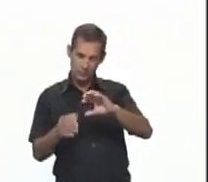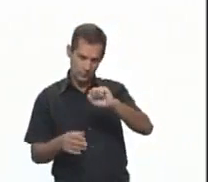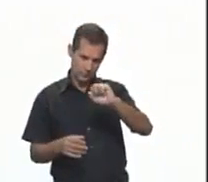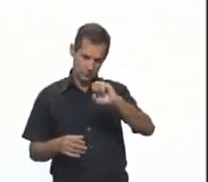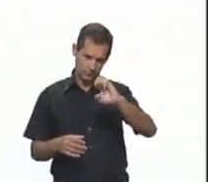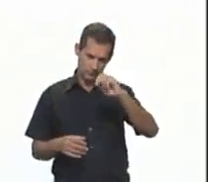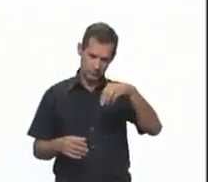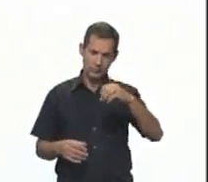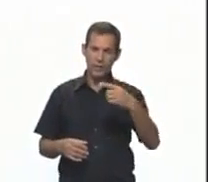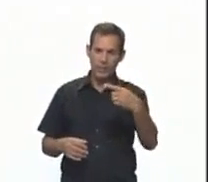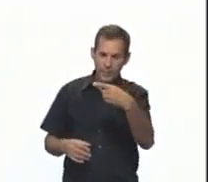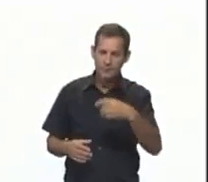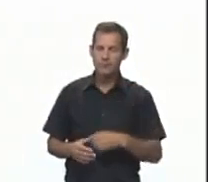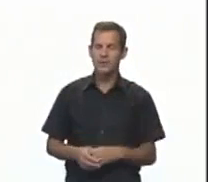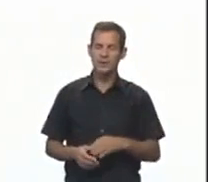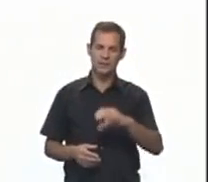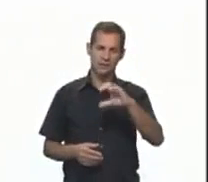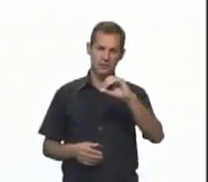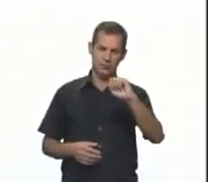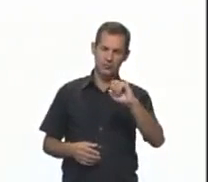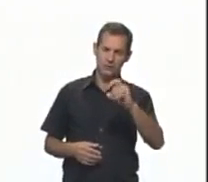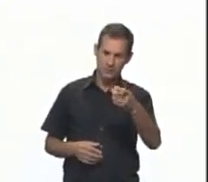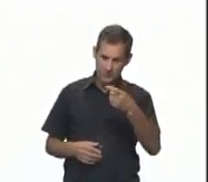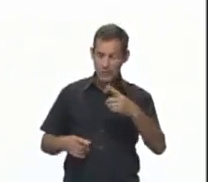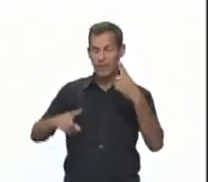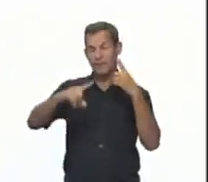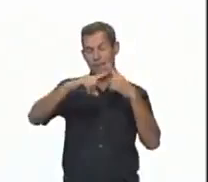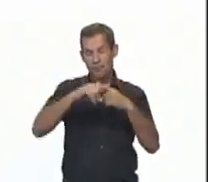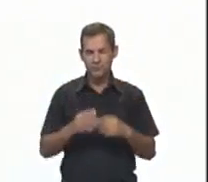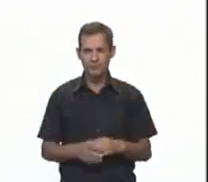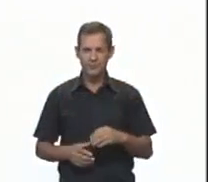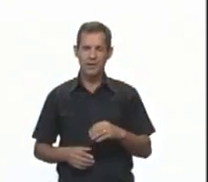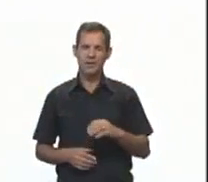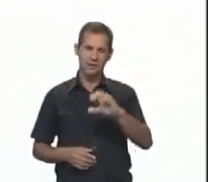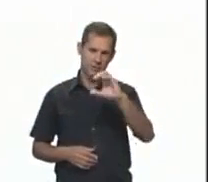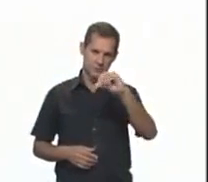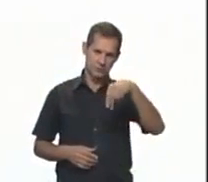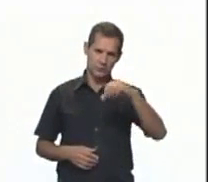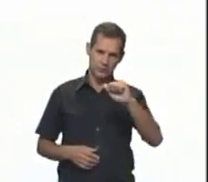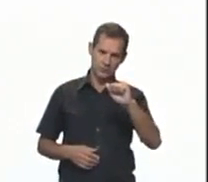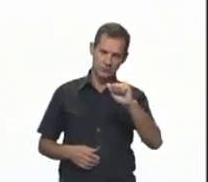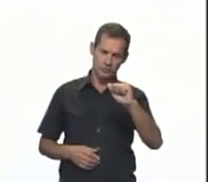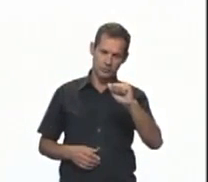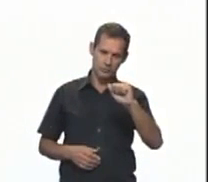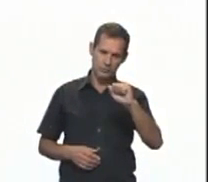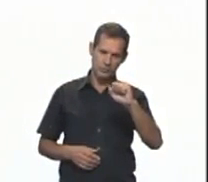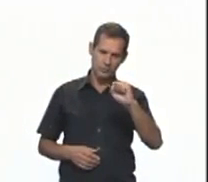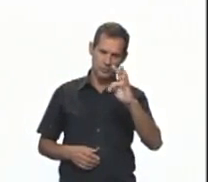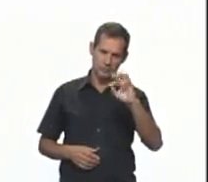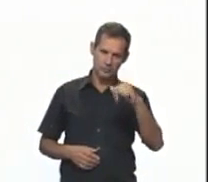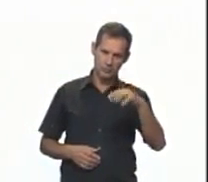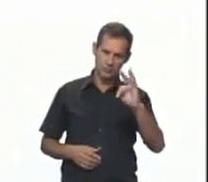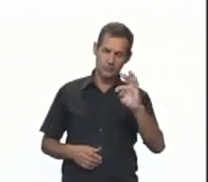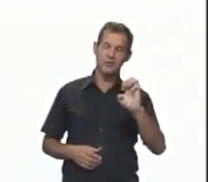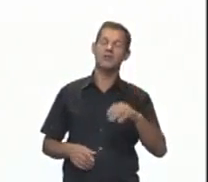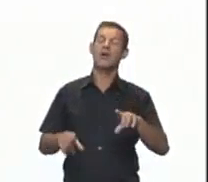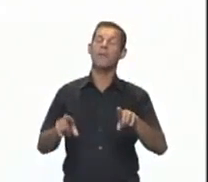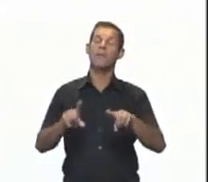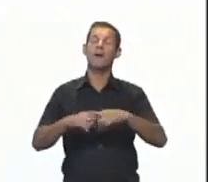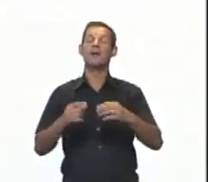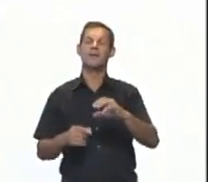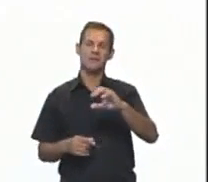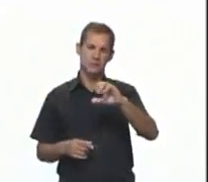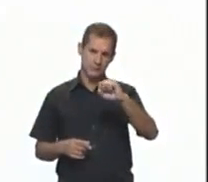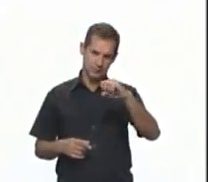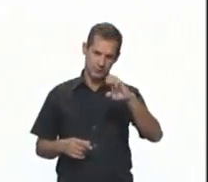é menos cosseno de x mais a constante. Qual que é a integral de cosseno de x? É seno